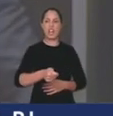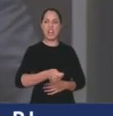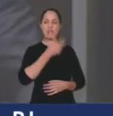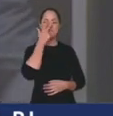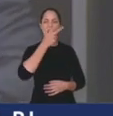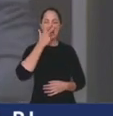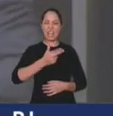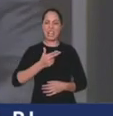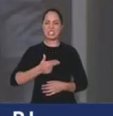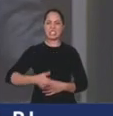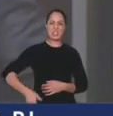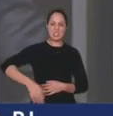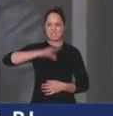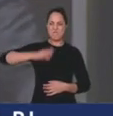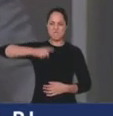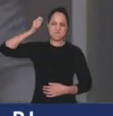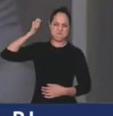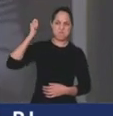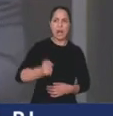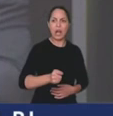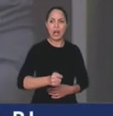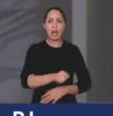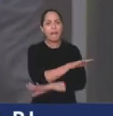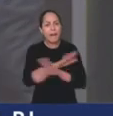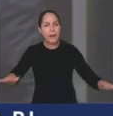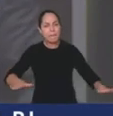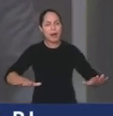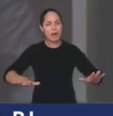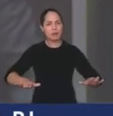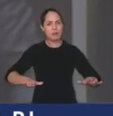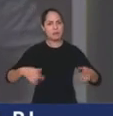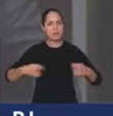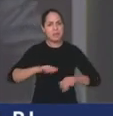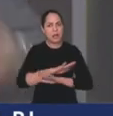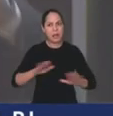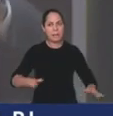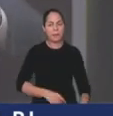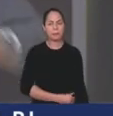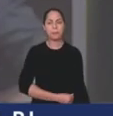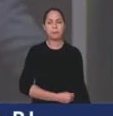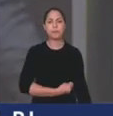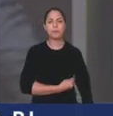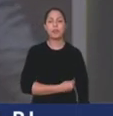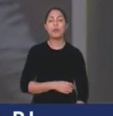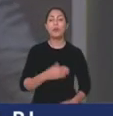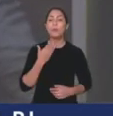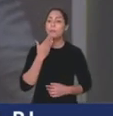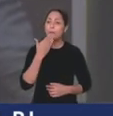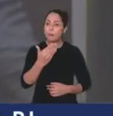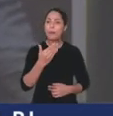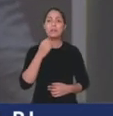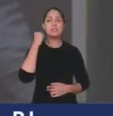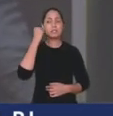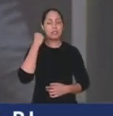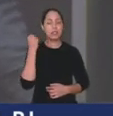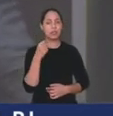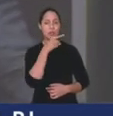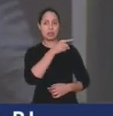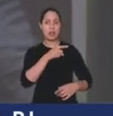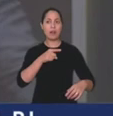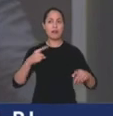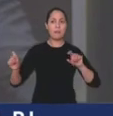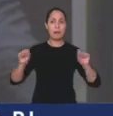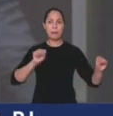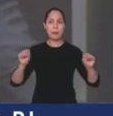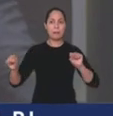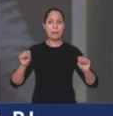juristocracia que deve cessar. Por isso eu peço aos senadores que estão lá hoje, que vão votar após a sabatina, pela